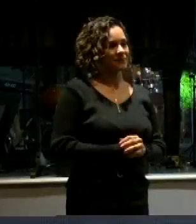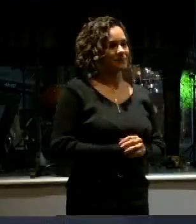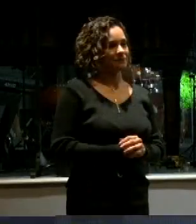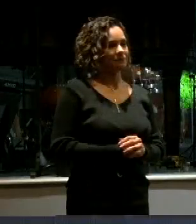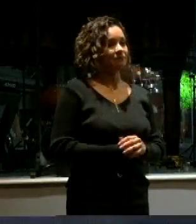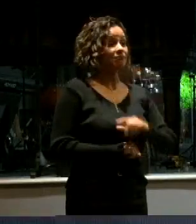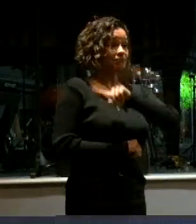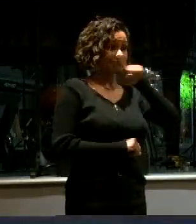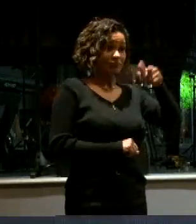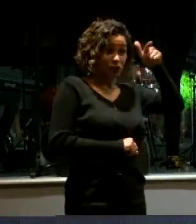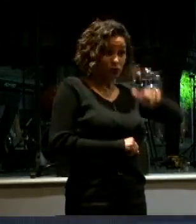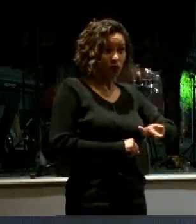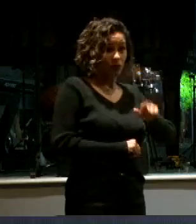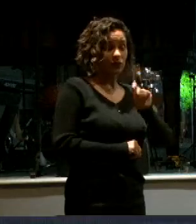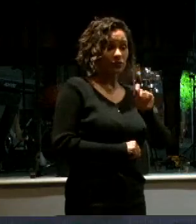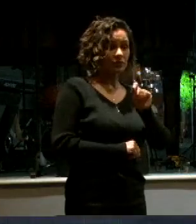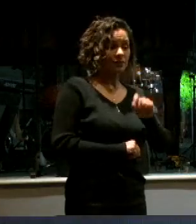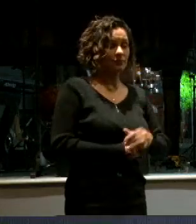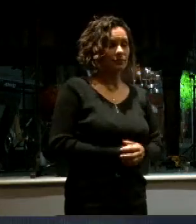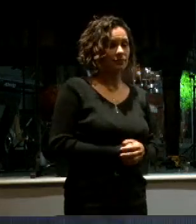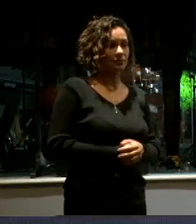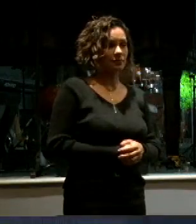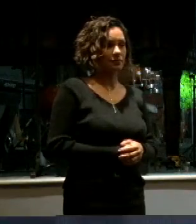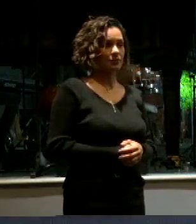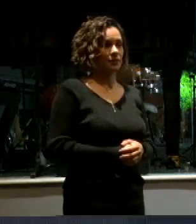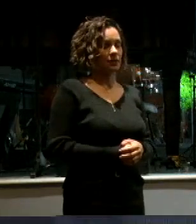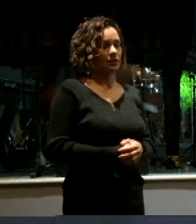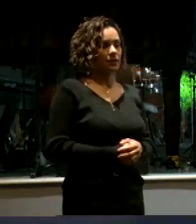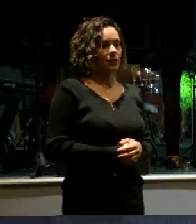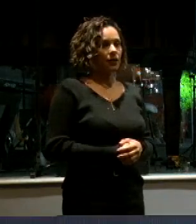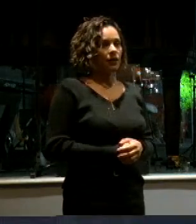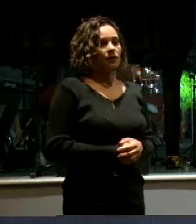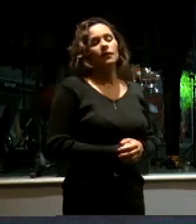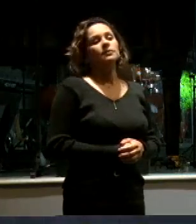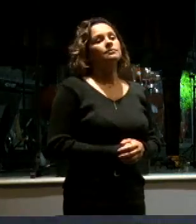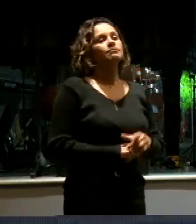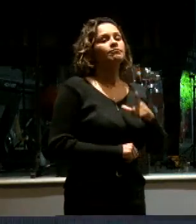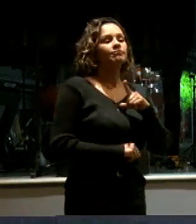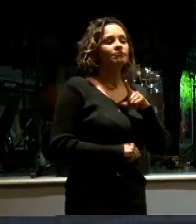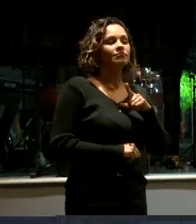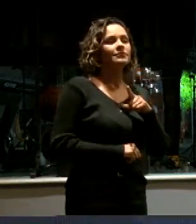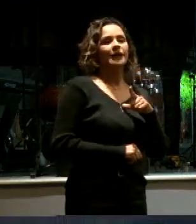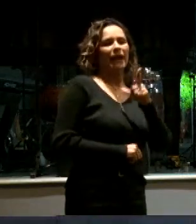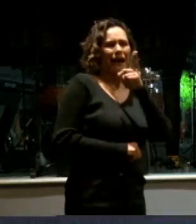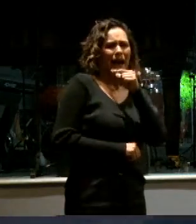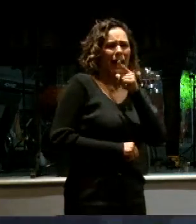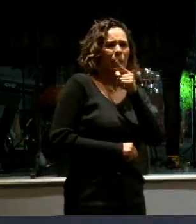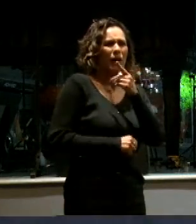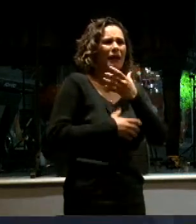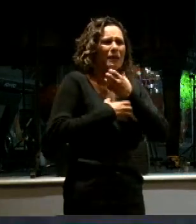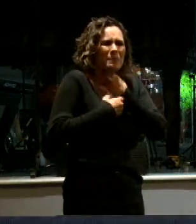Repita comigo, diga assim: para que mara? Vamos encurtar o caminho, irmão.